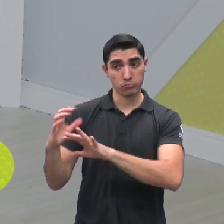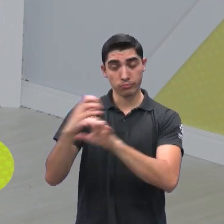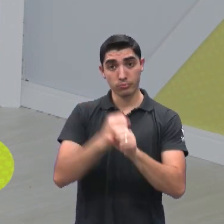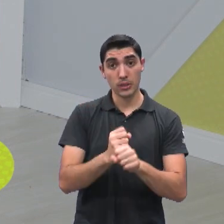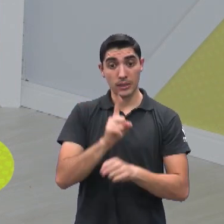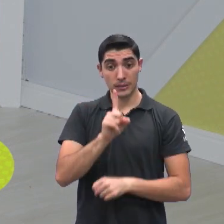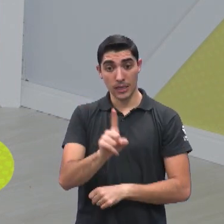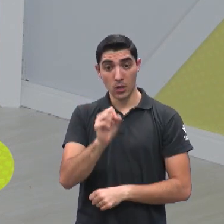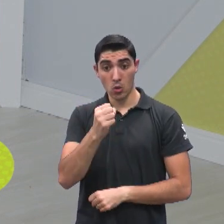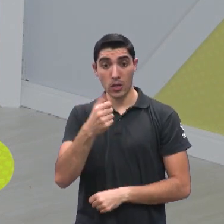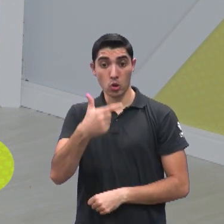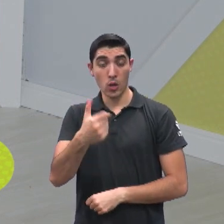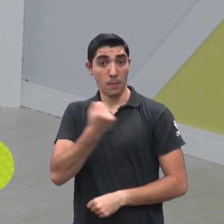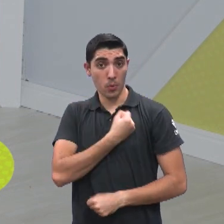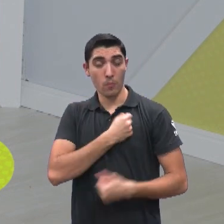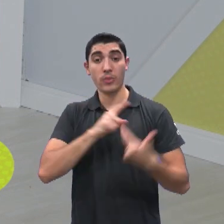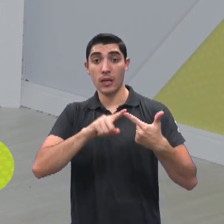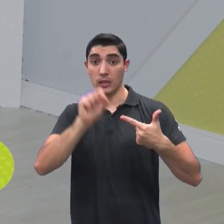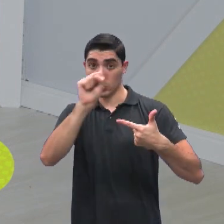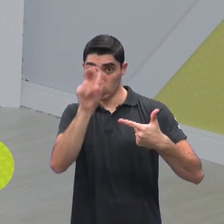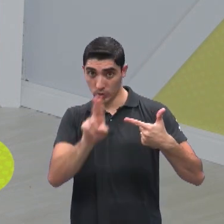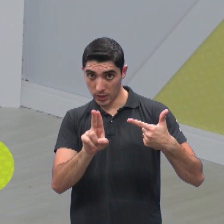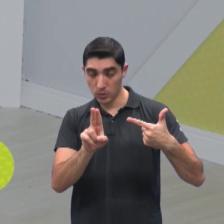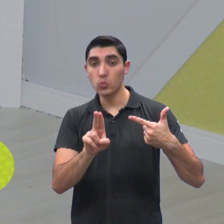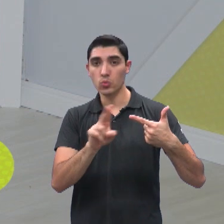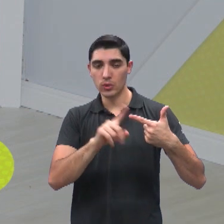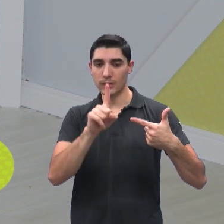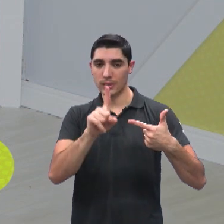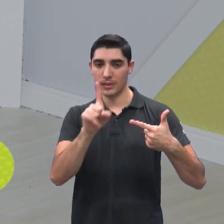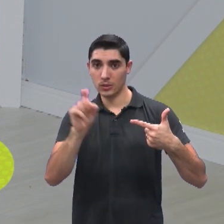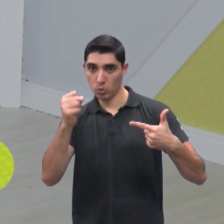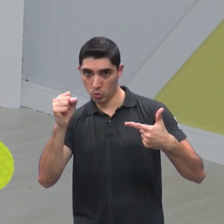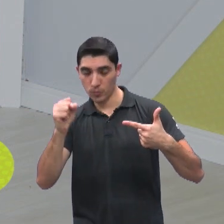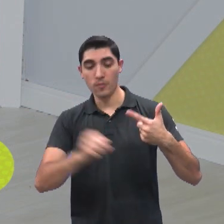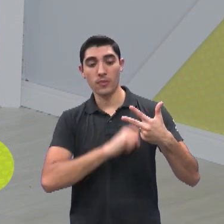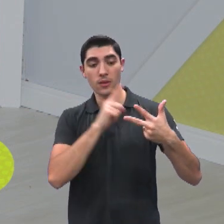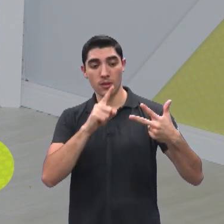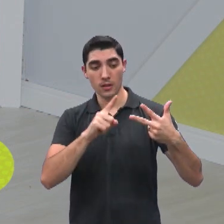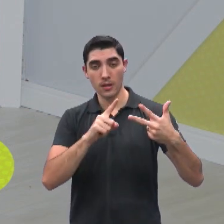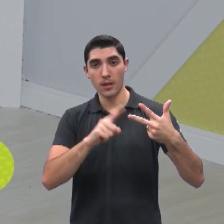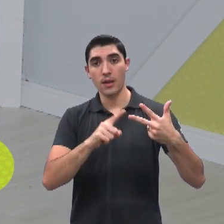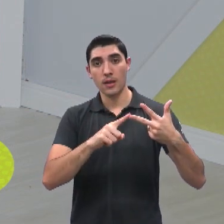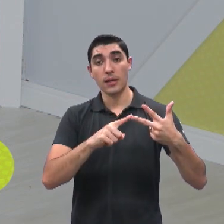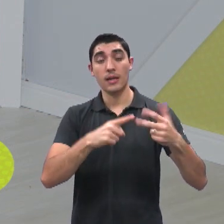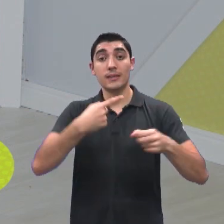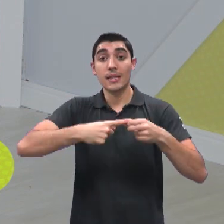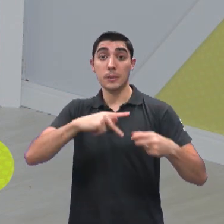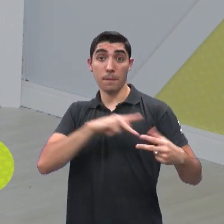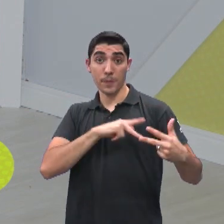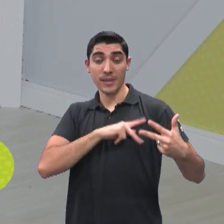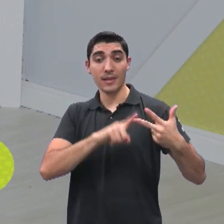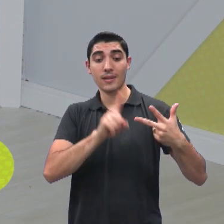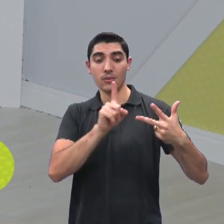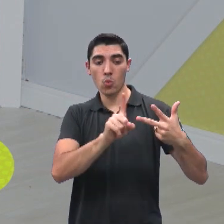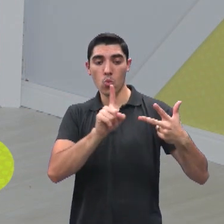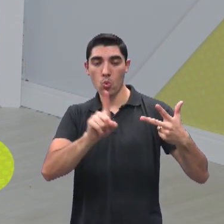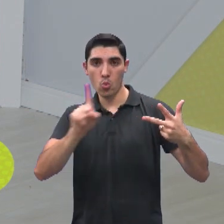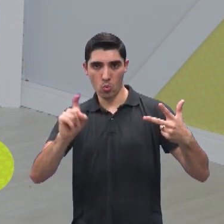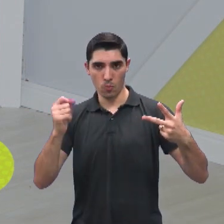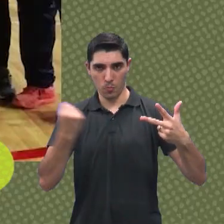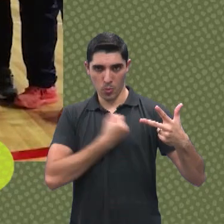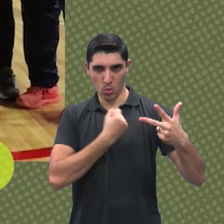pontos, seguido por Suzano com 118 e em segundo, né, e Pindamonhangaba em terceiro com 111. Com uma delegação composta